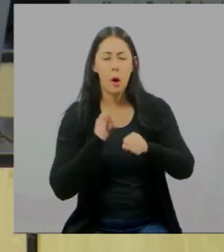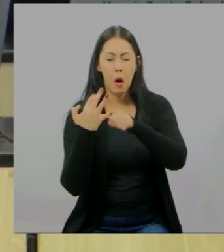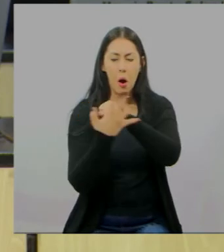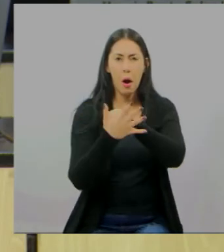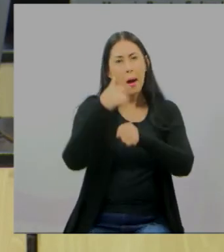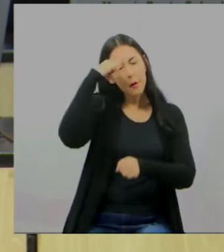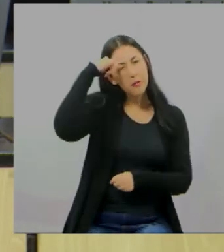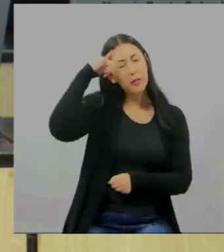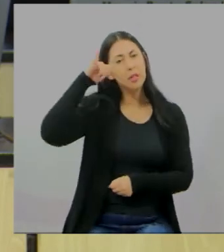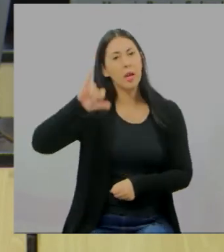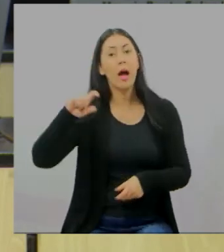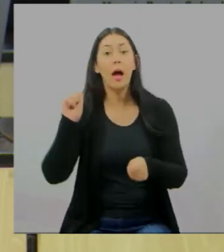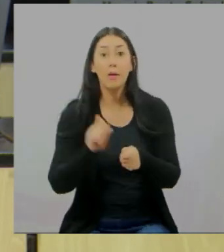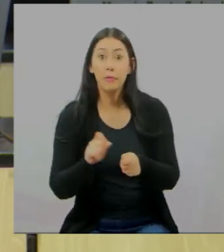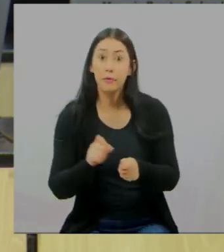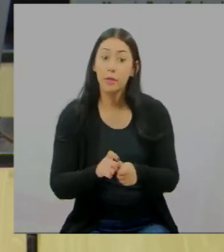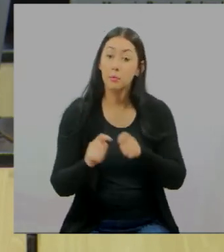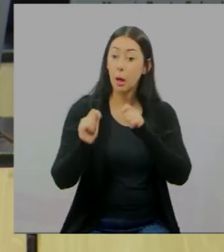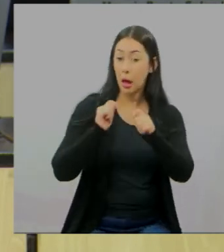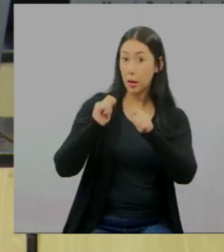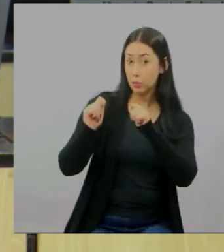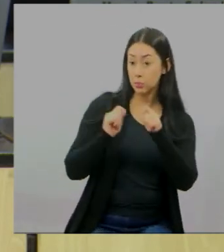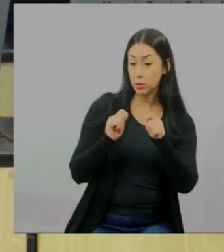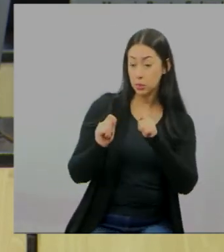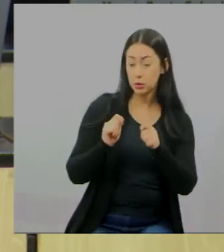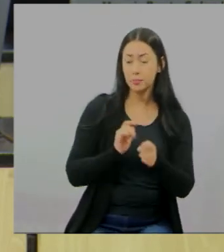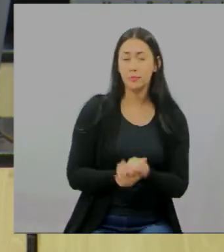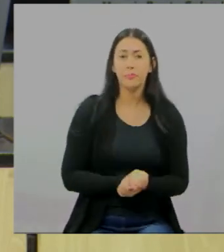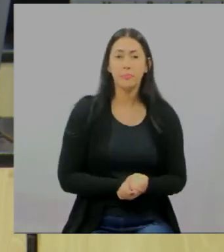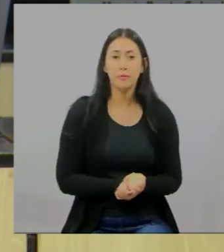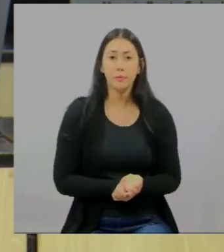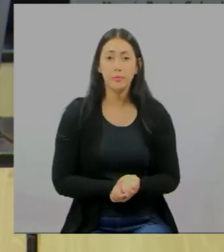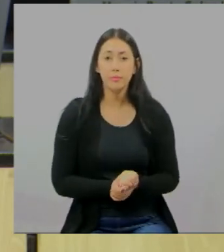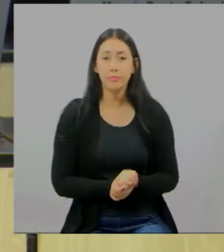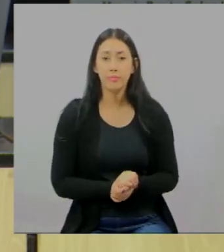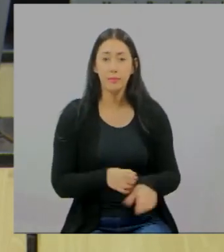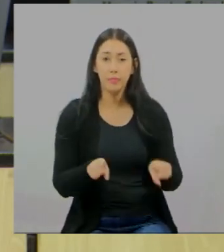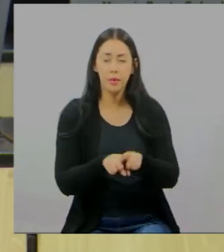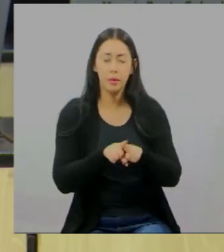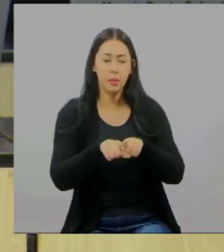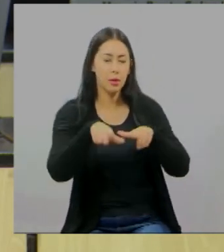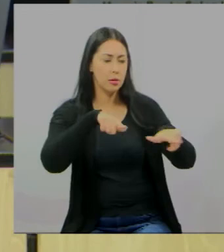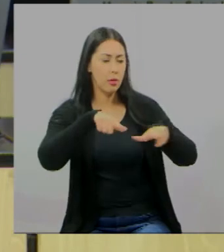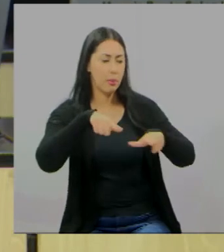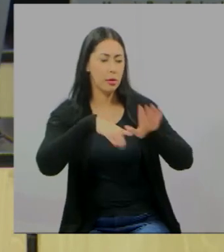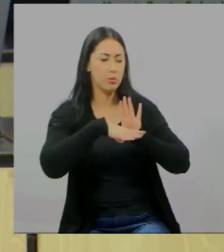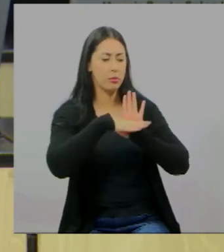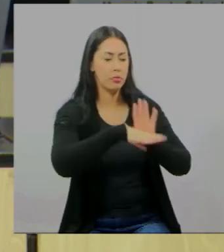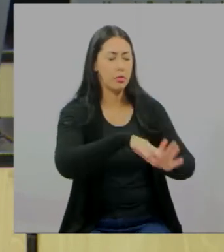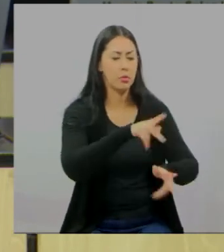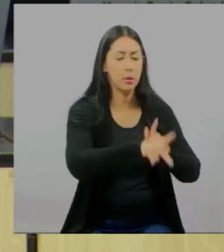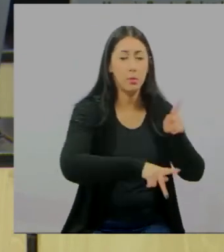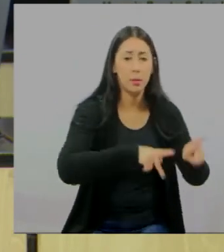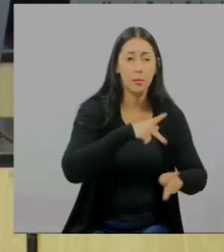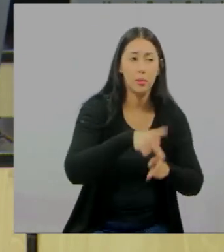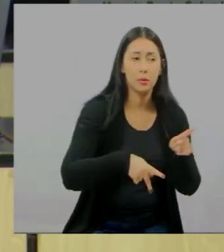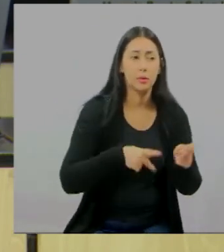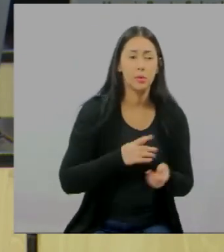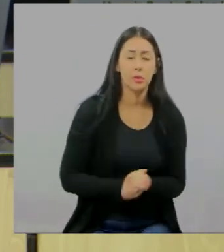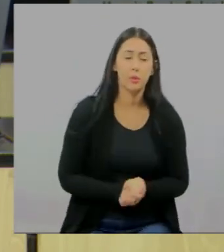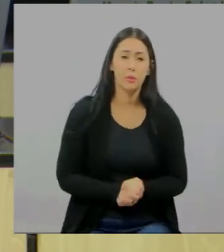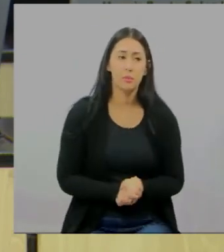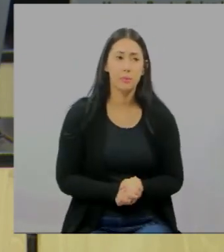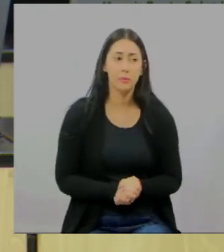Covid-19 realizadas pela administração pública, em algumas o trabalho de rede aos serviços prestados à população, considerando que é